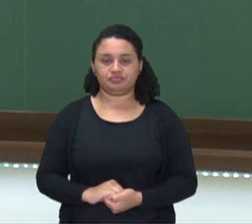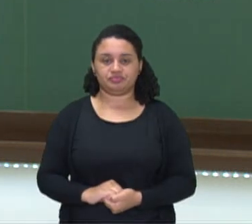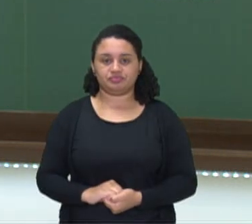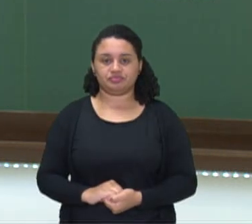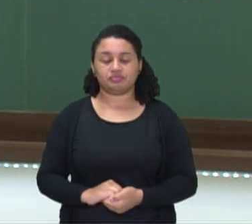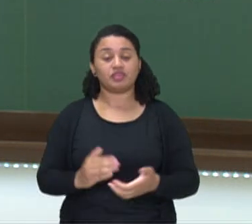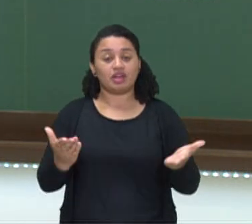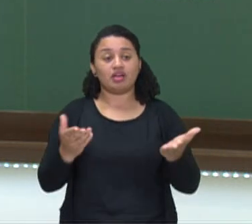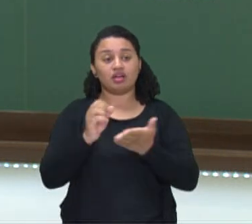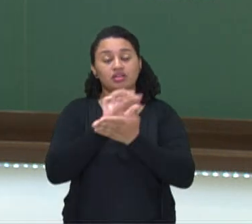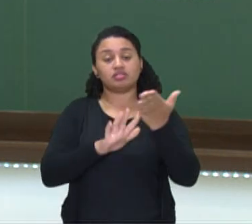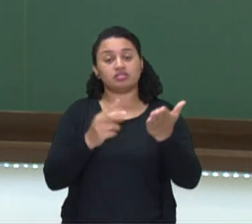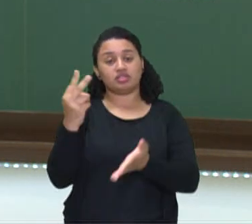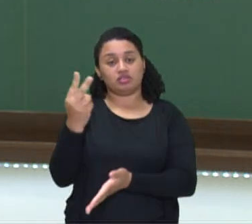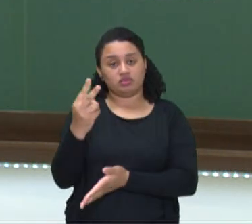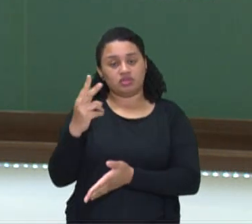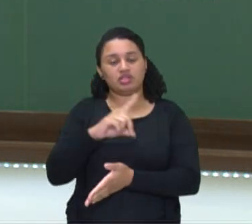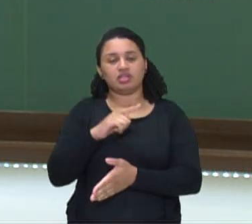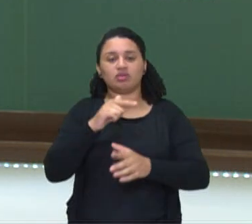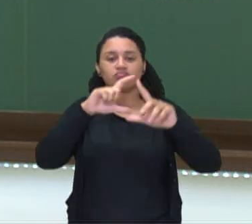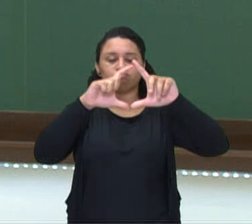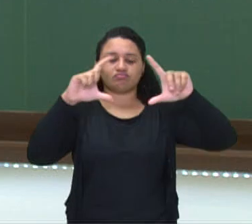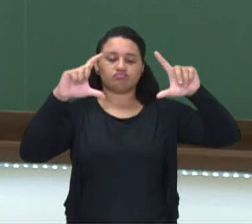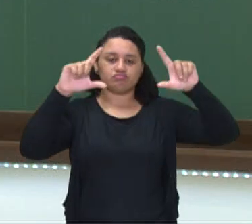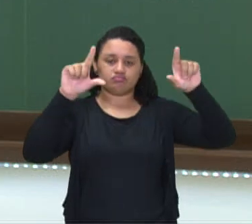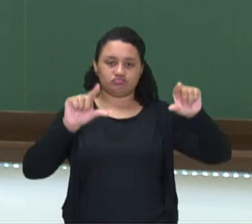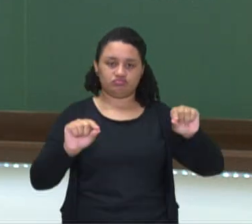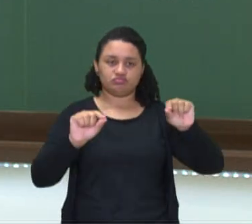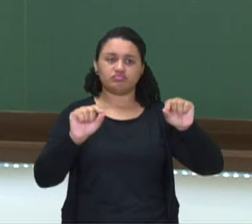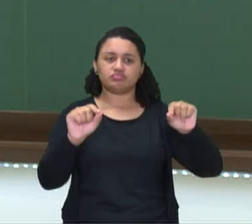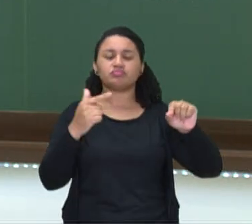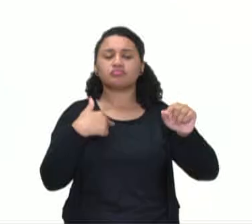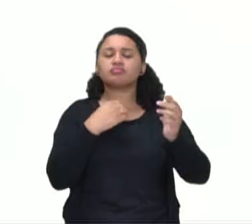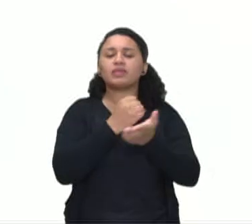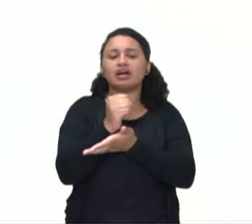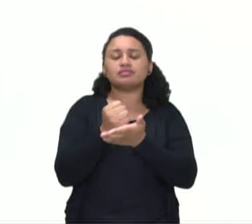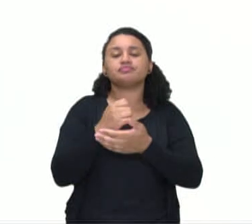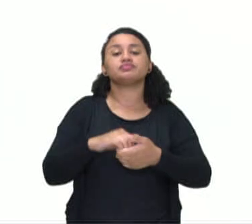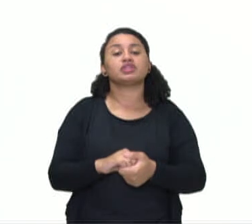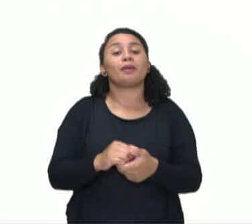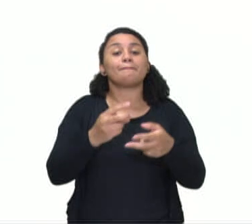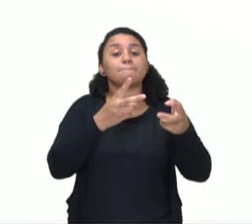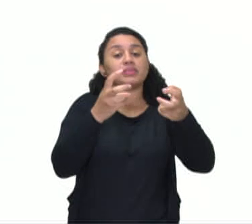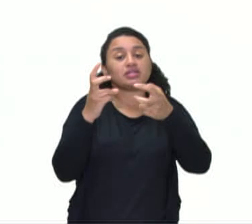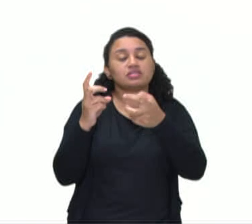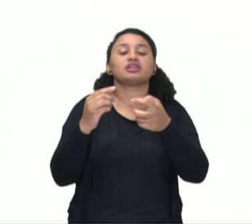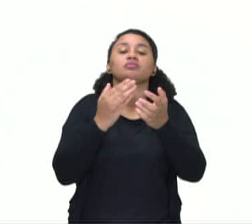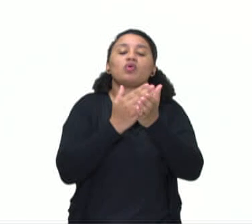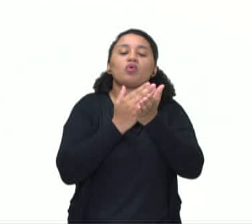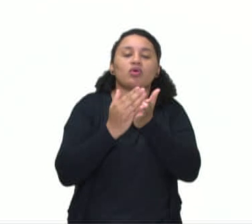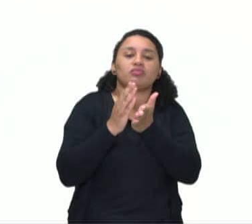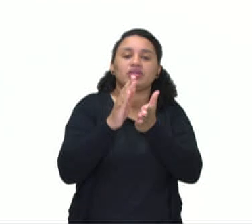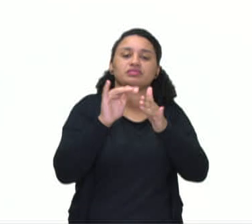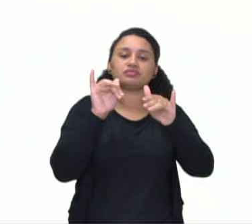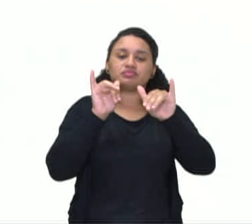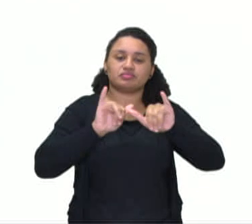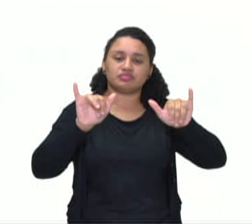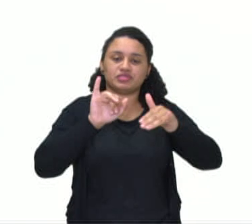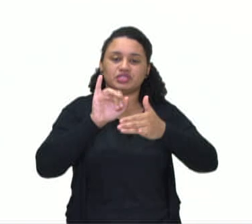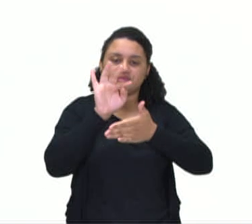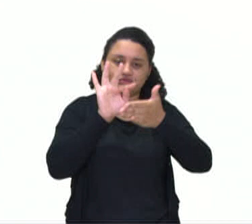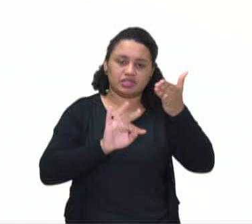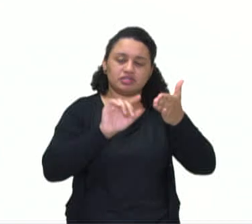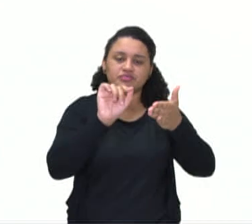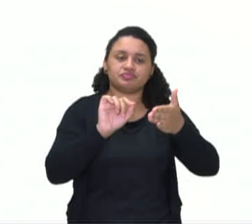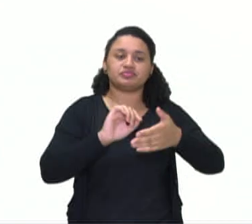Exercício de número 2, temos um trecho aqui para você se basear. Observe a parte inicial do texto lido. Ela